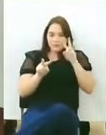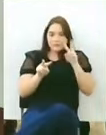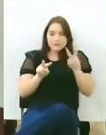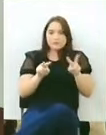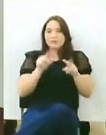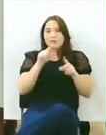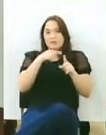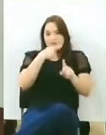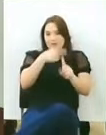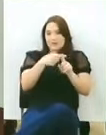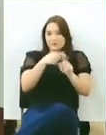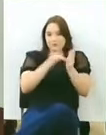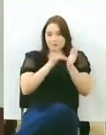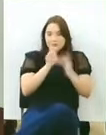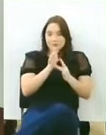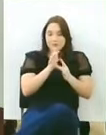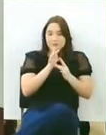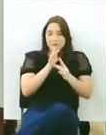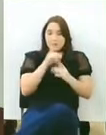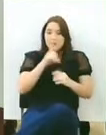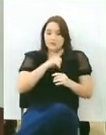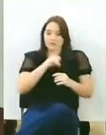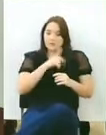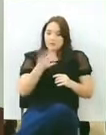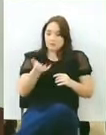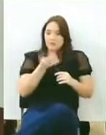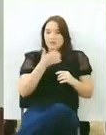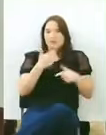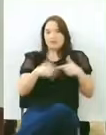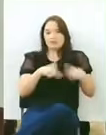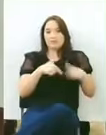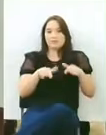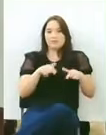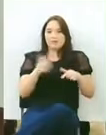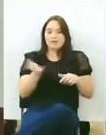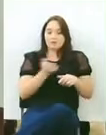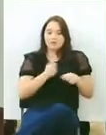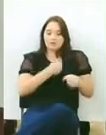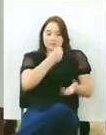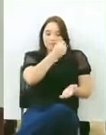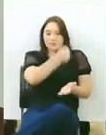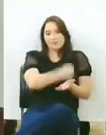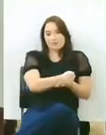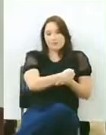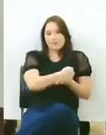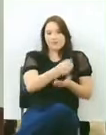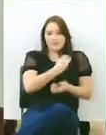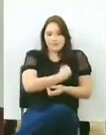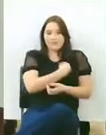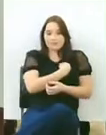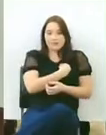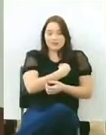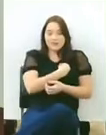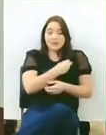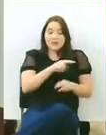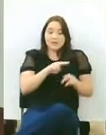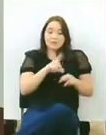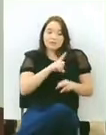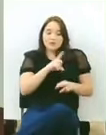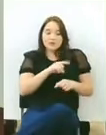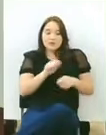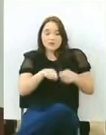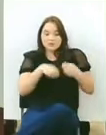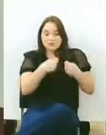viu a respeito da cruz e de Jesus, ele está disposto a dar a própria vida para garantir a